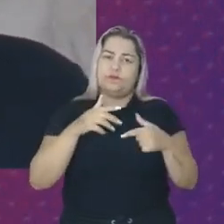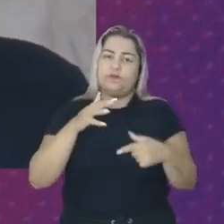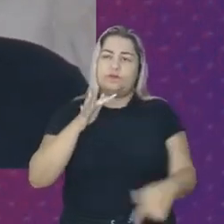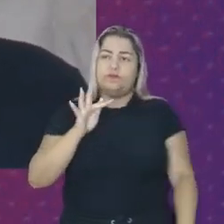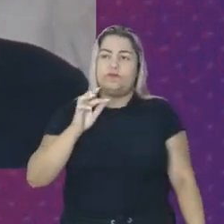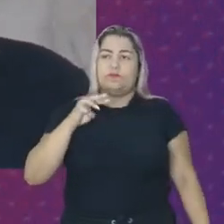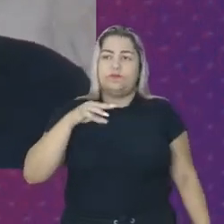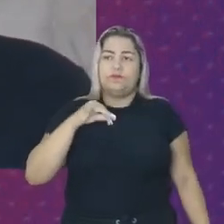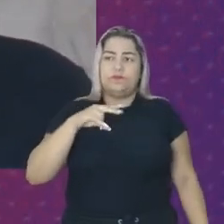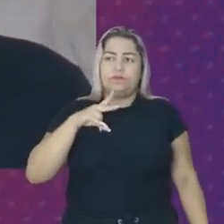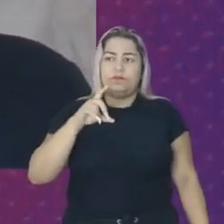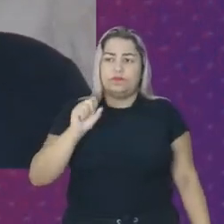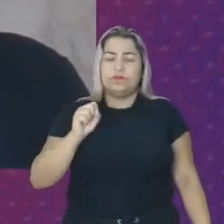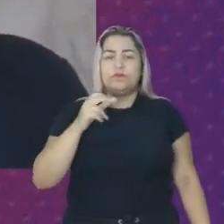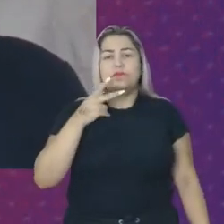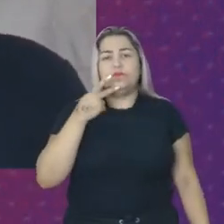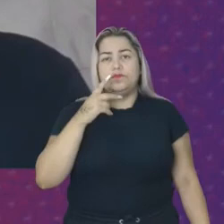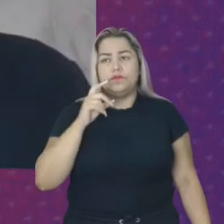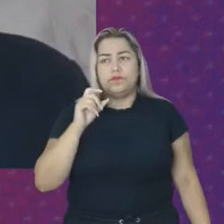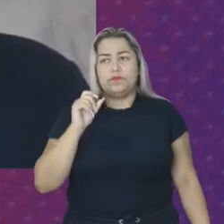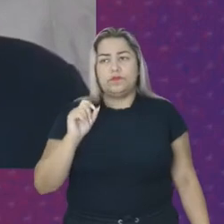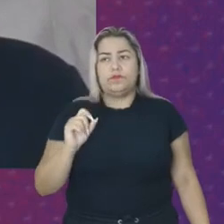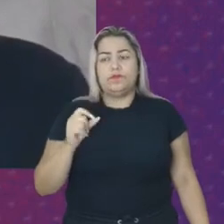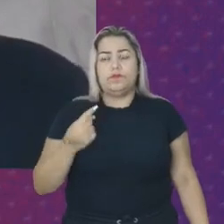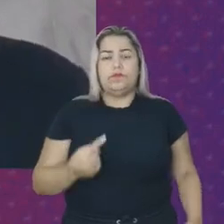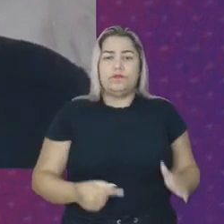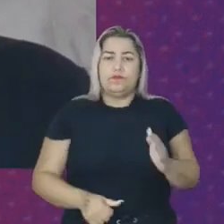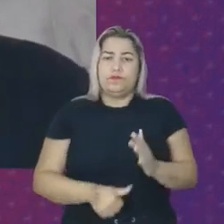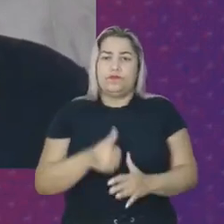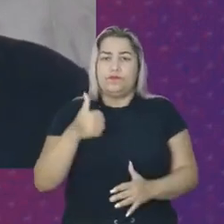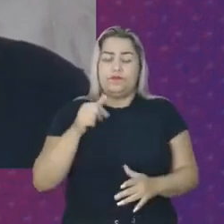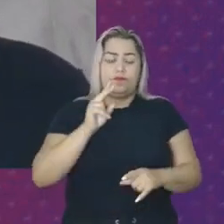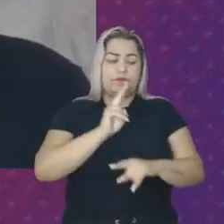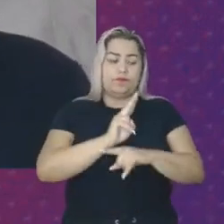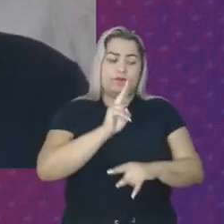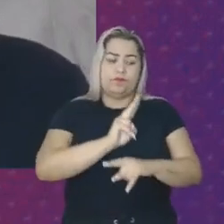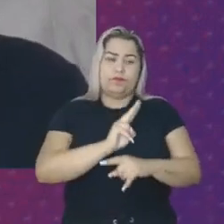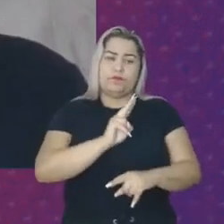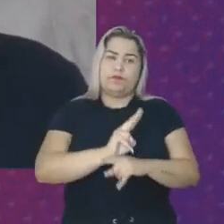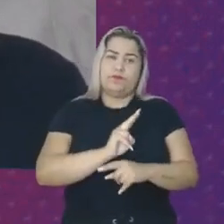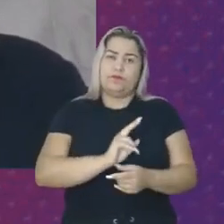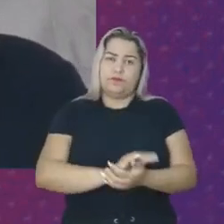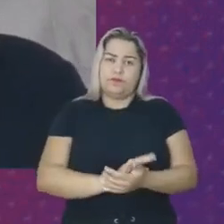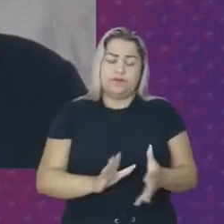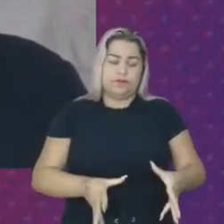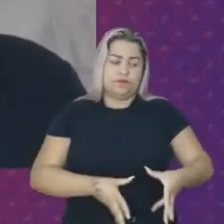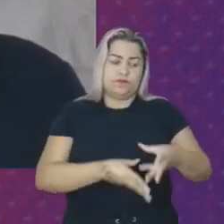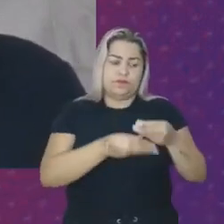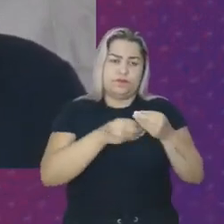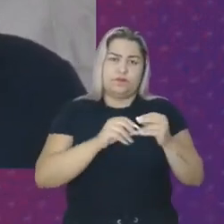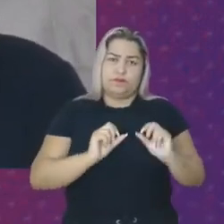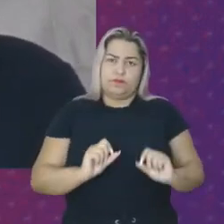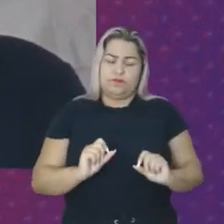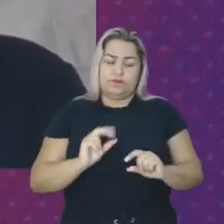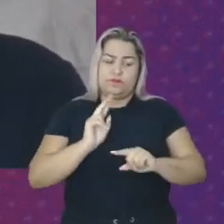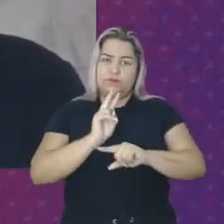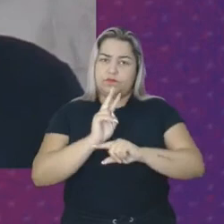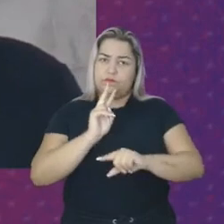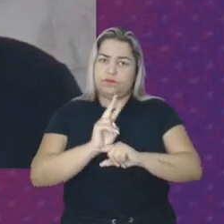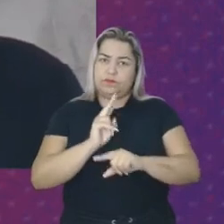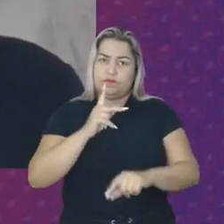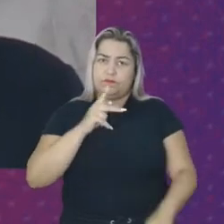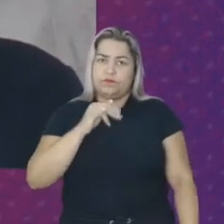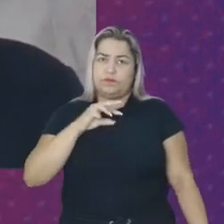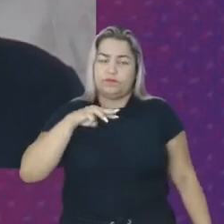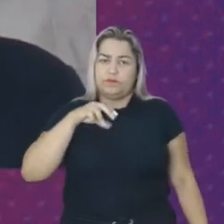feminicídios. Passando pelo quê? Um, pela prevenção, incluindo iniciativas de prevenção primária,